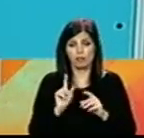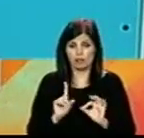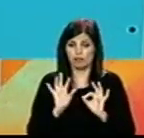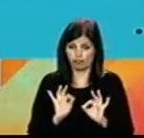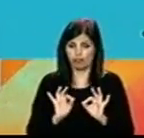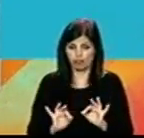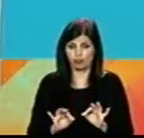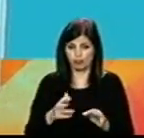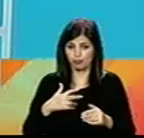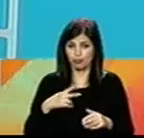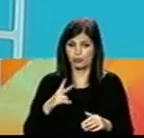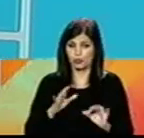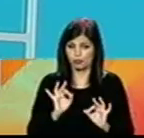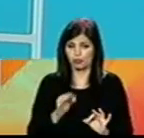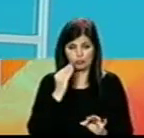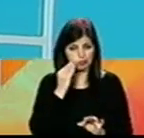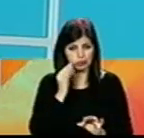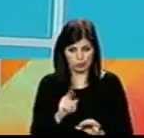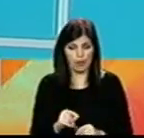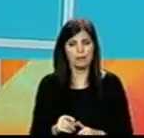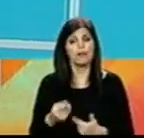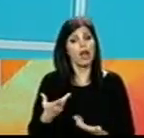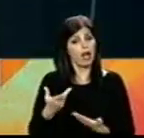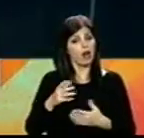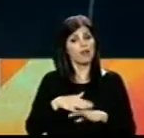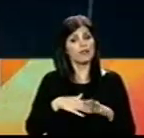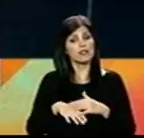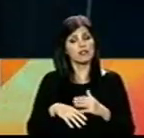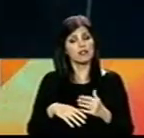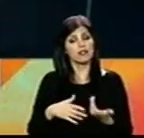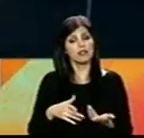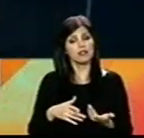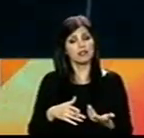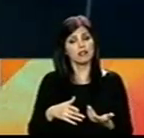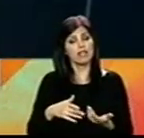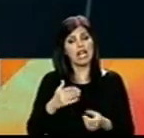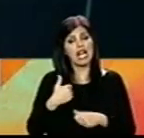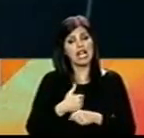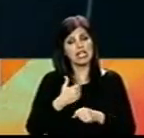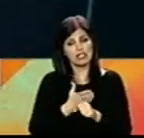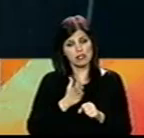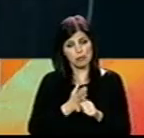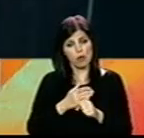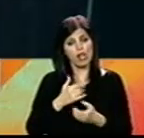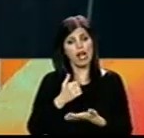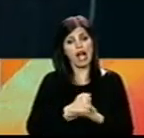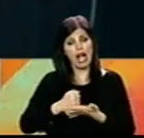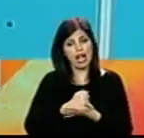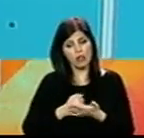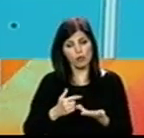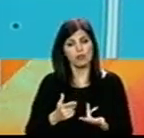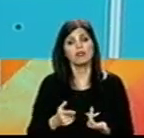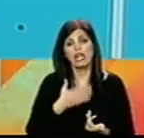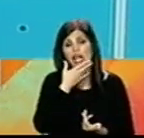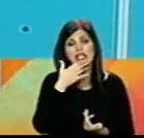claro, não é? Claro, muito. O que nós vamos fazer então é um puré de grão, azeite, alho, cebola, o grão descascado. Portanto, é